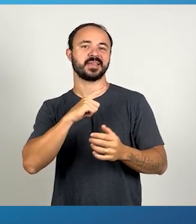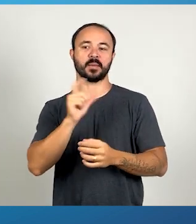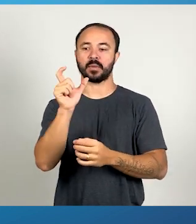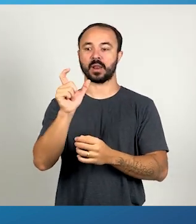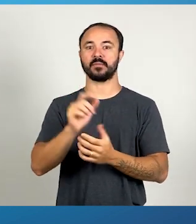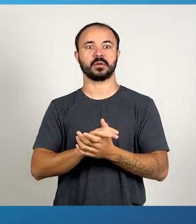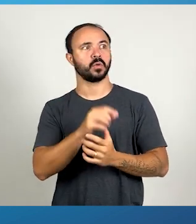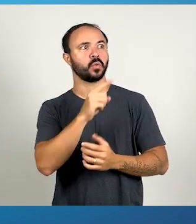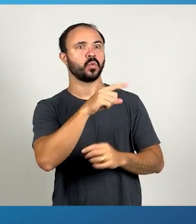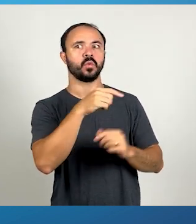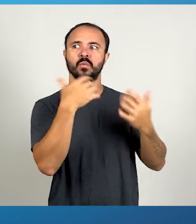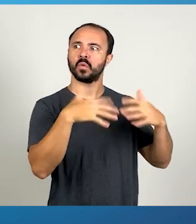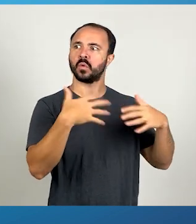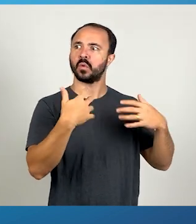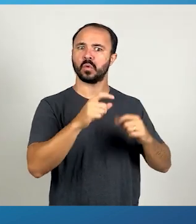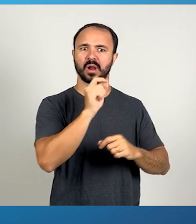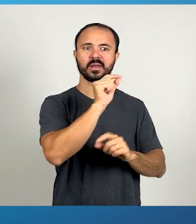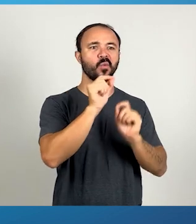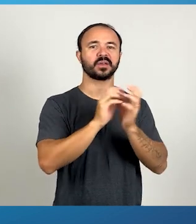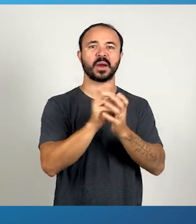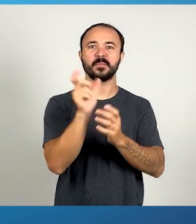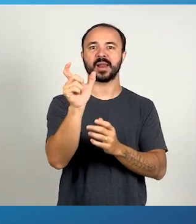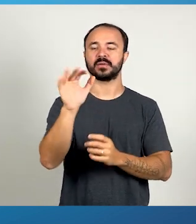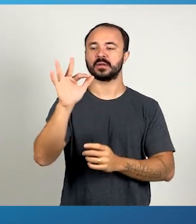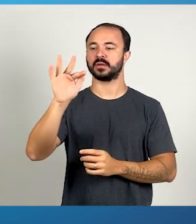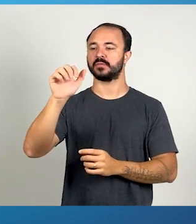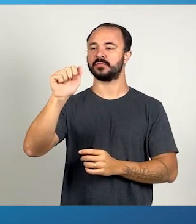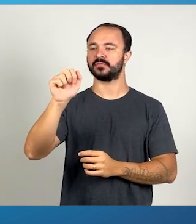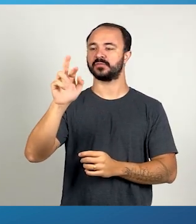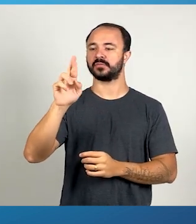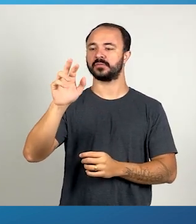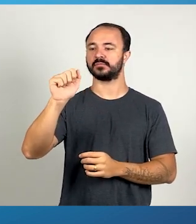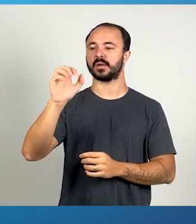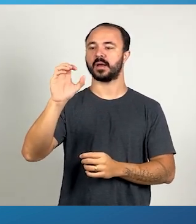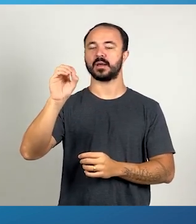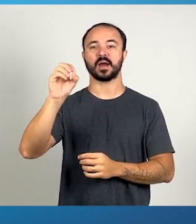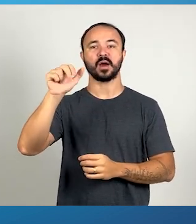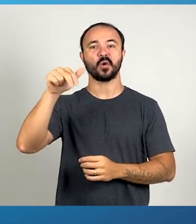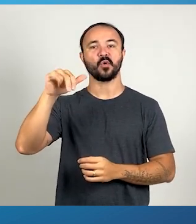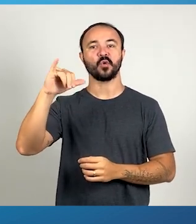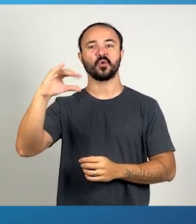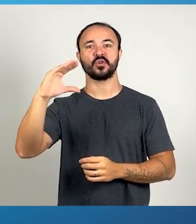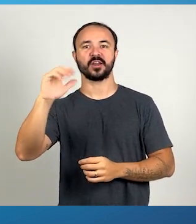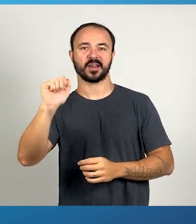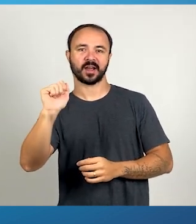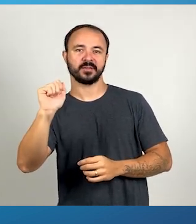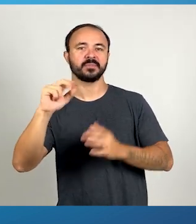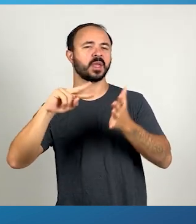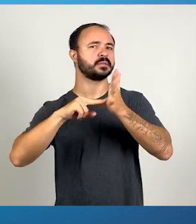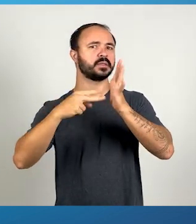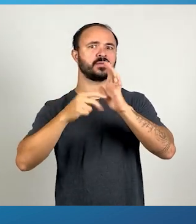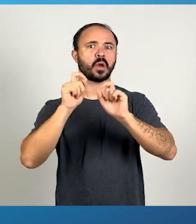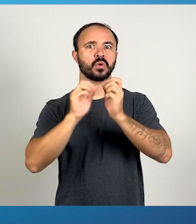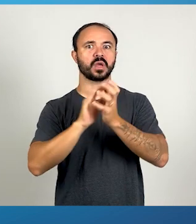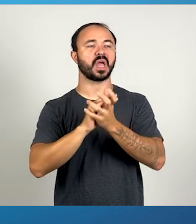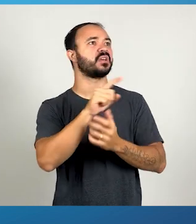refere de, nossa, a casa ficou uma mansão, nossa, o novo edifício ficou muito bom, uma